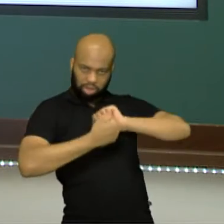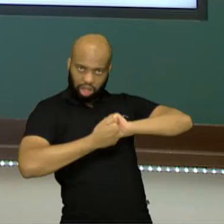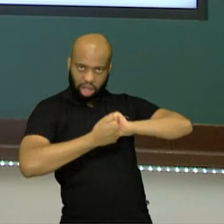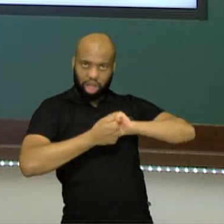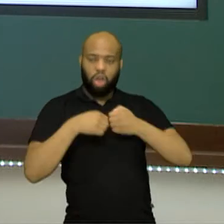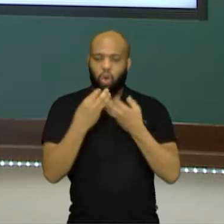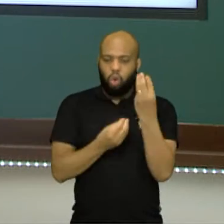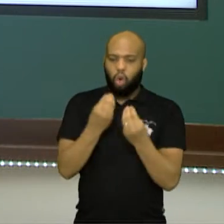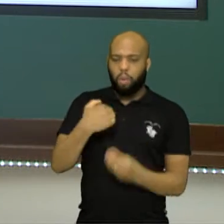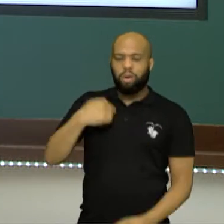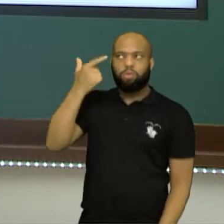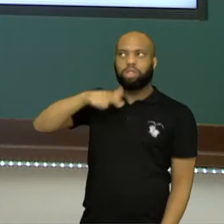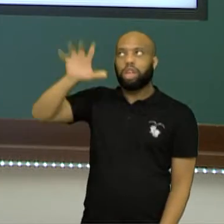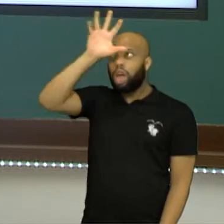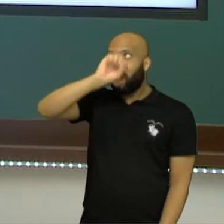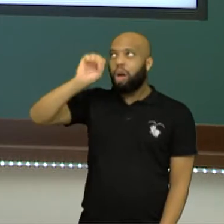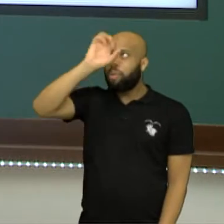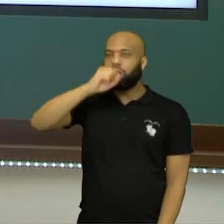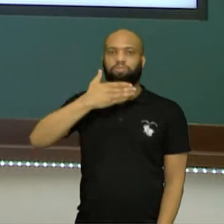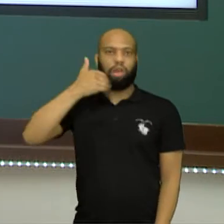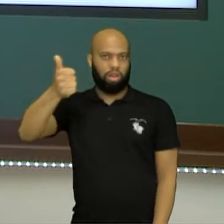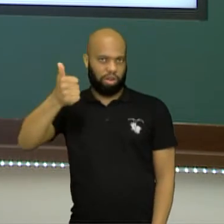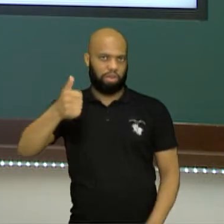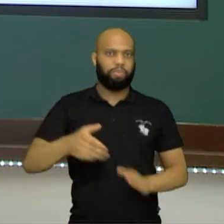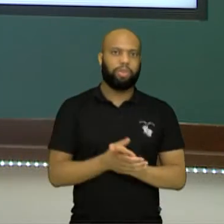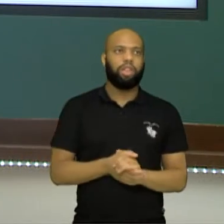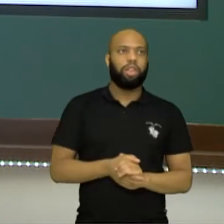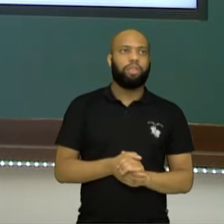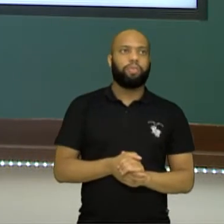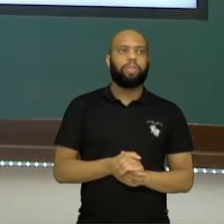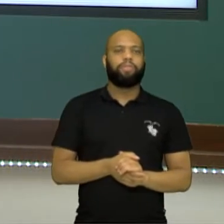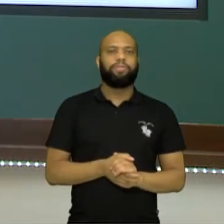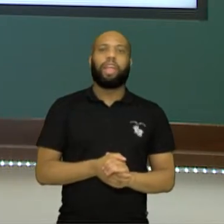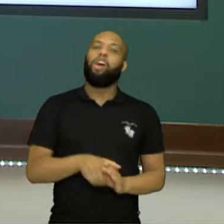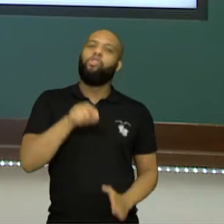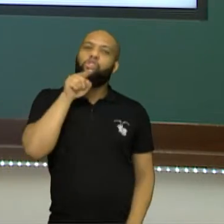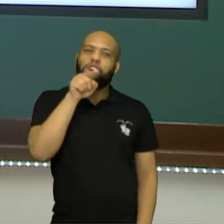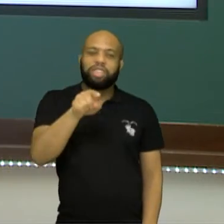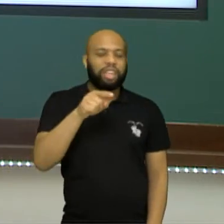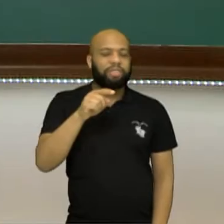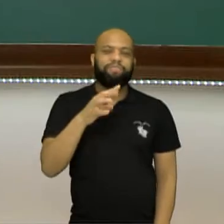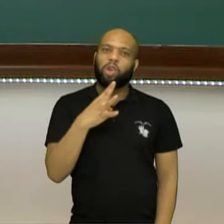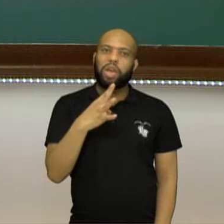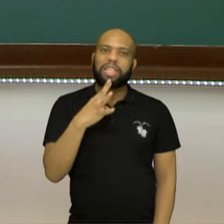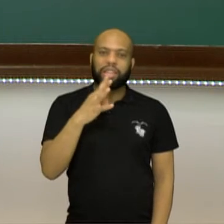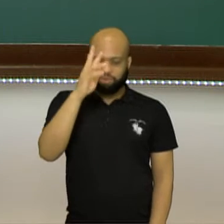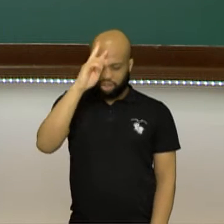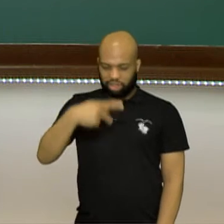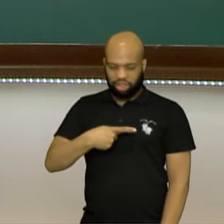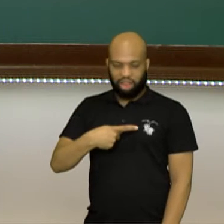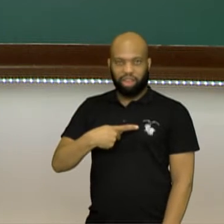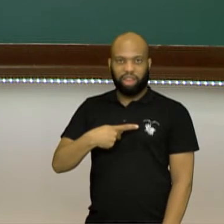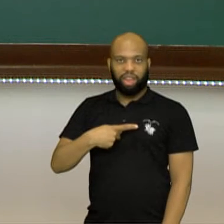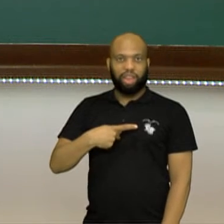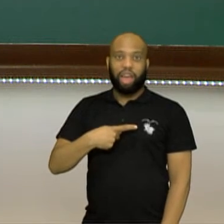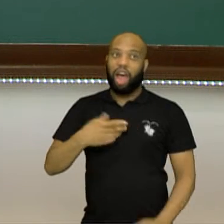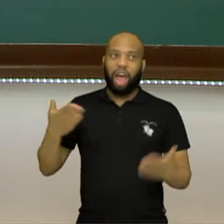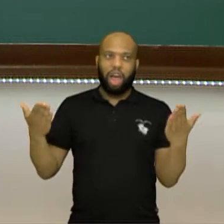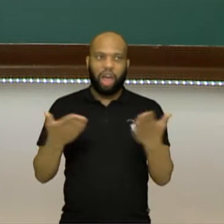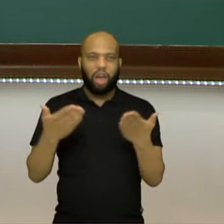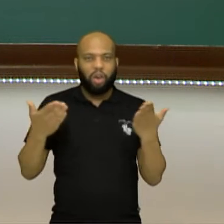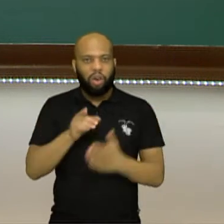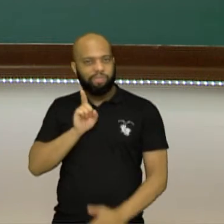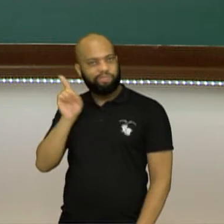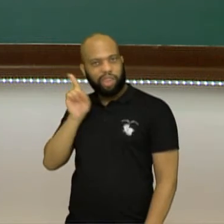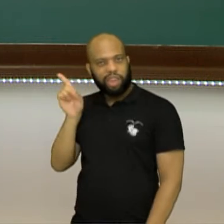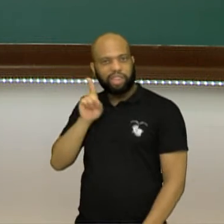consigo aprender melhor? Conhece-te a ti mesmo. Essa é a grande ideia deste primeiro exercício